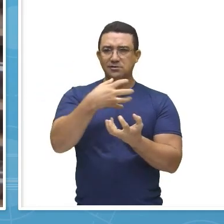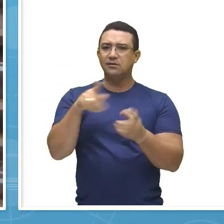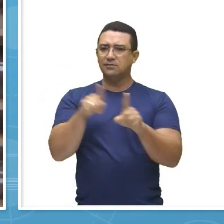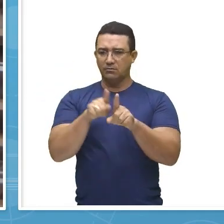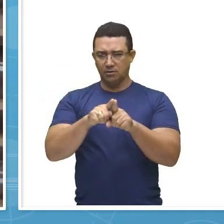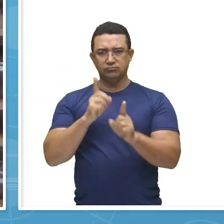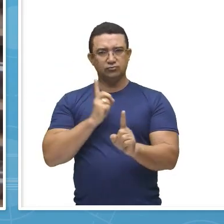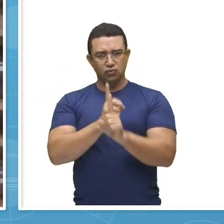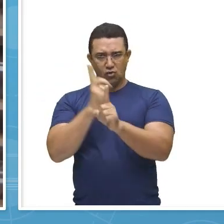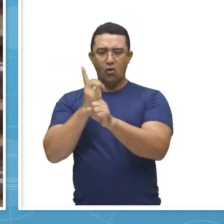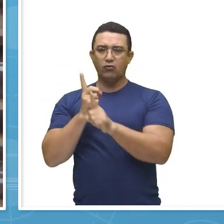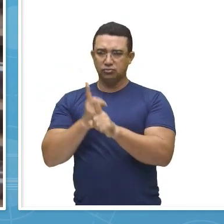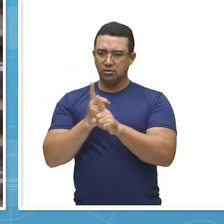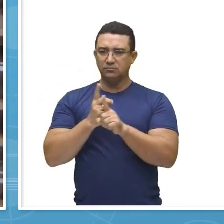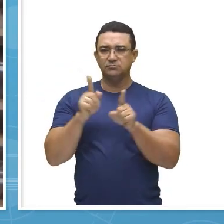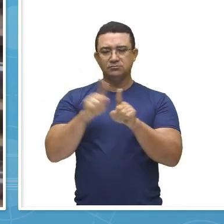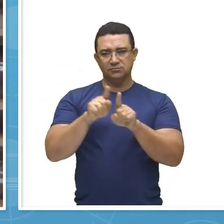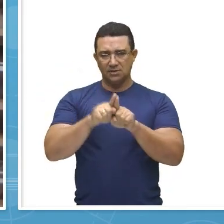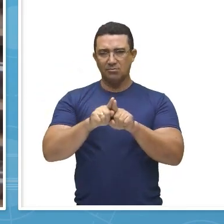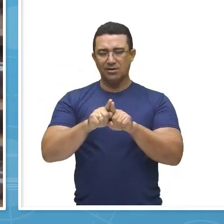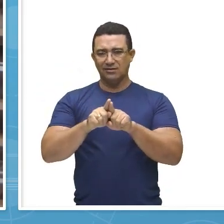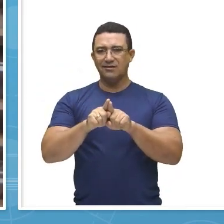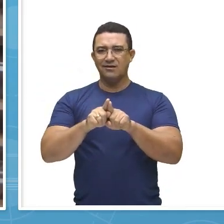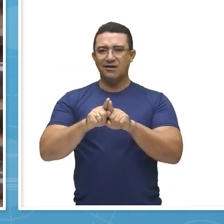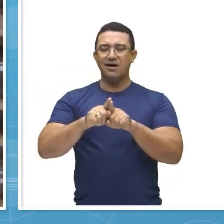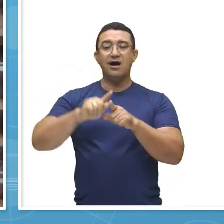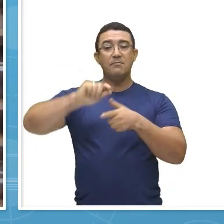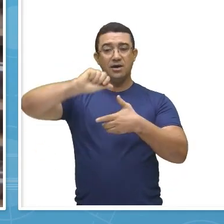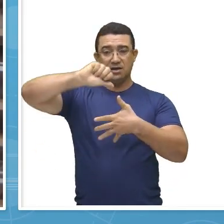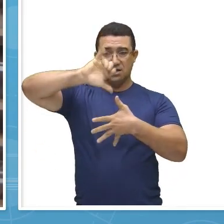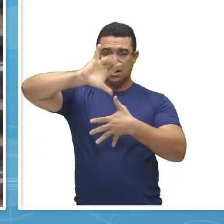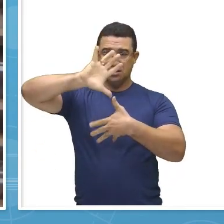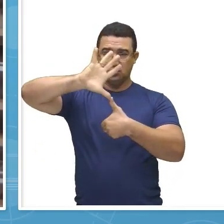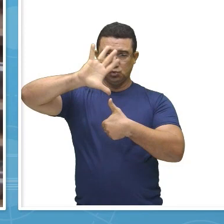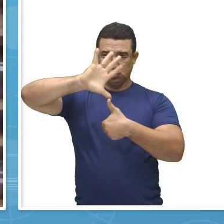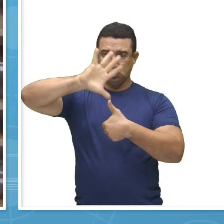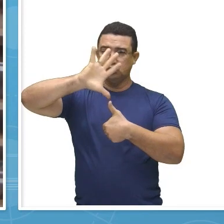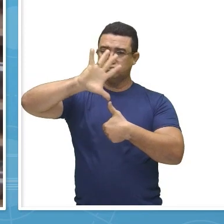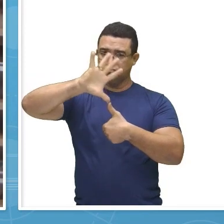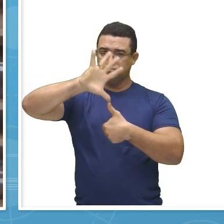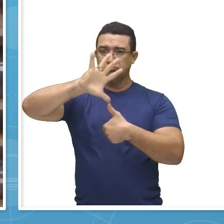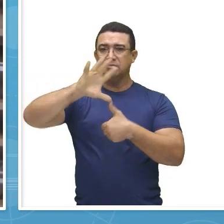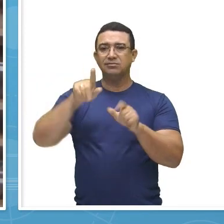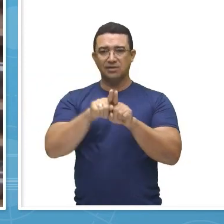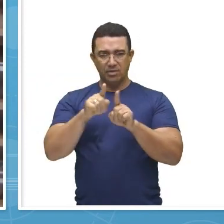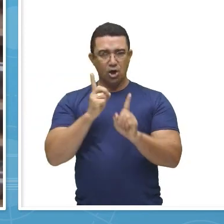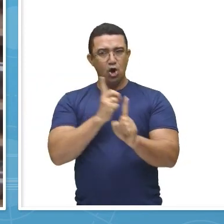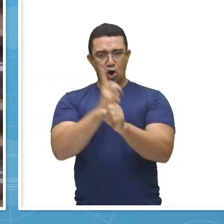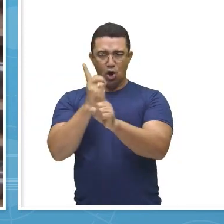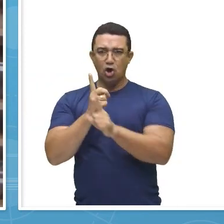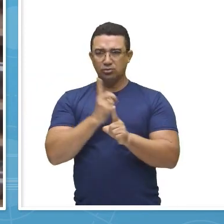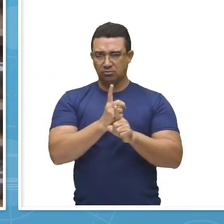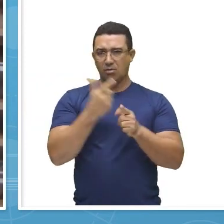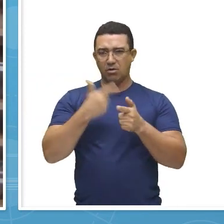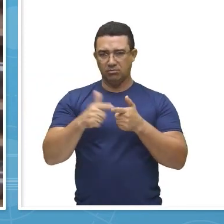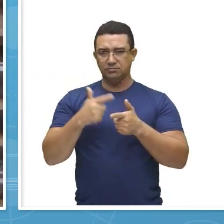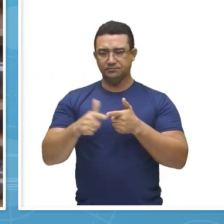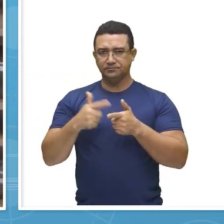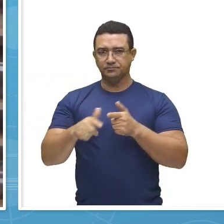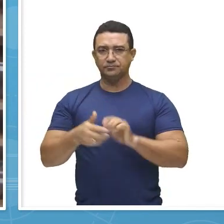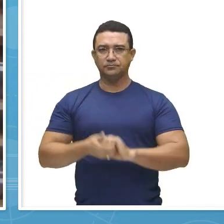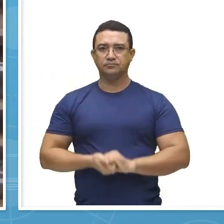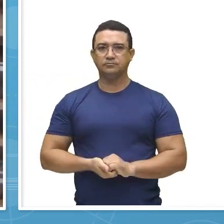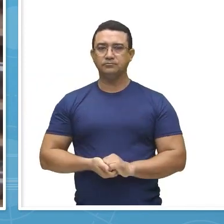né? Na América do Sul a gente encontra esses problemas de uma forma também muito gritante. Então, o